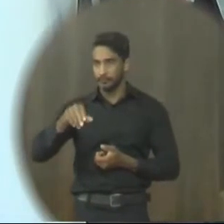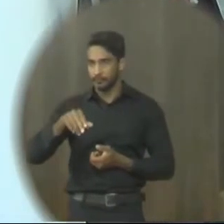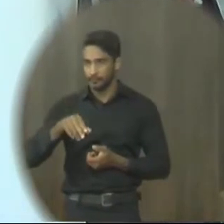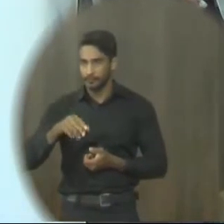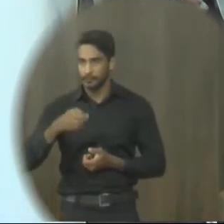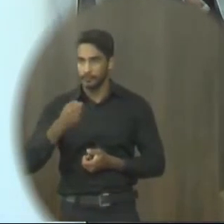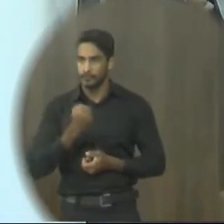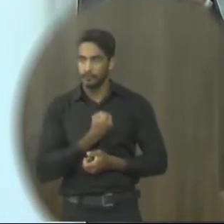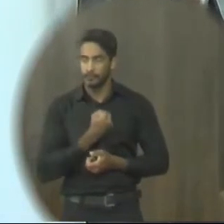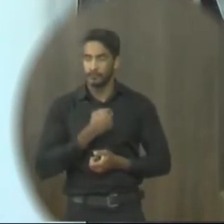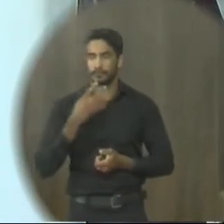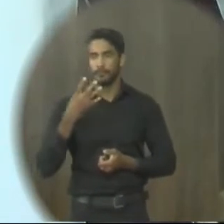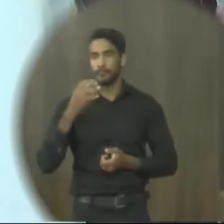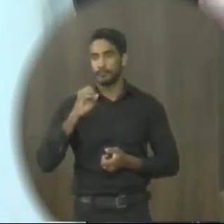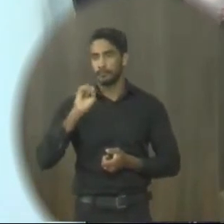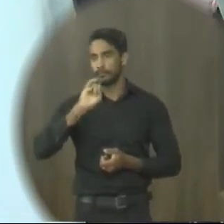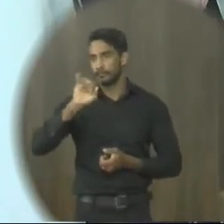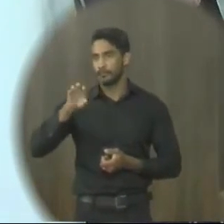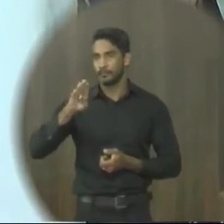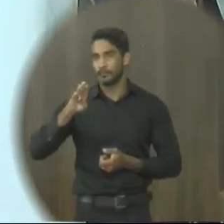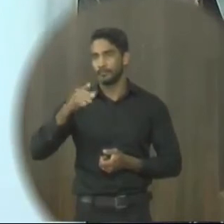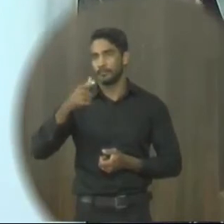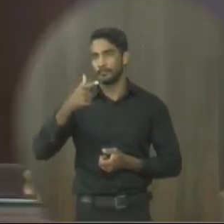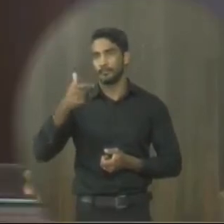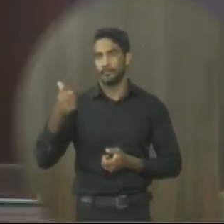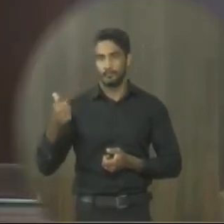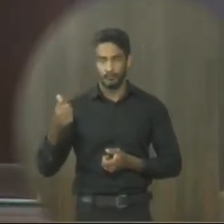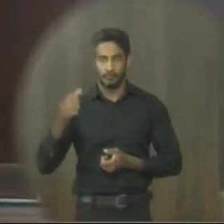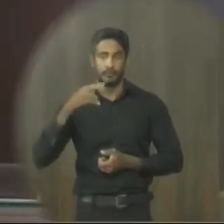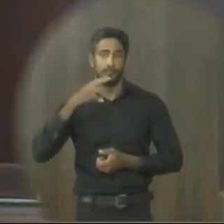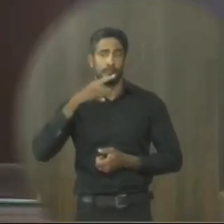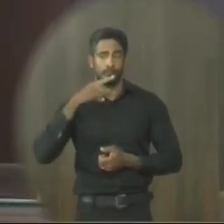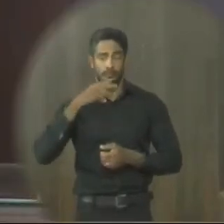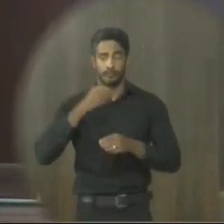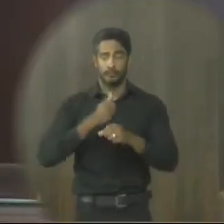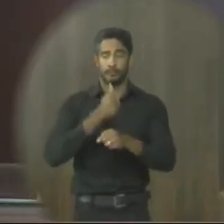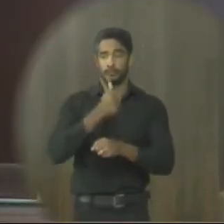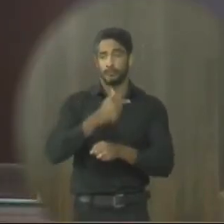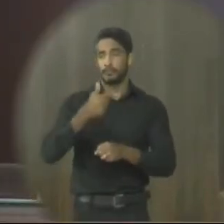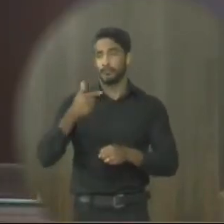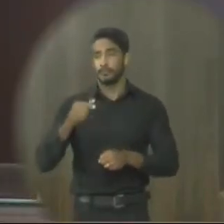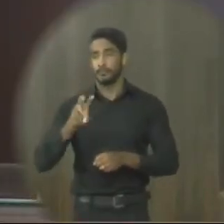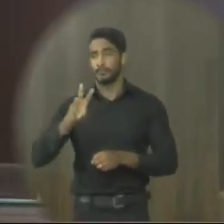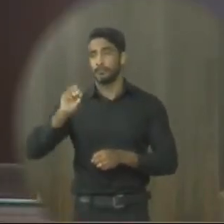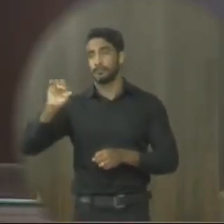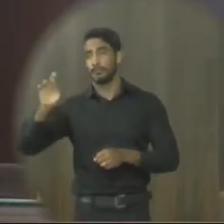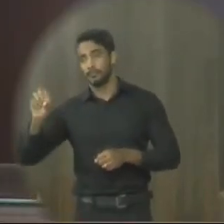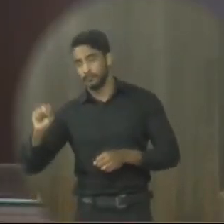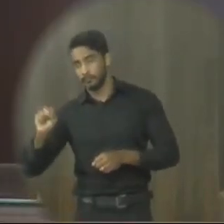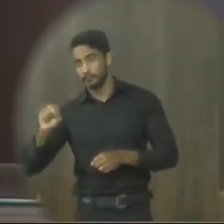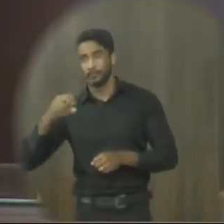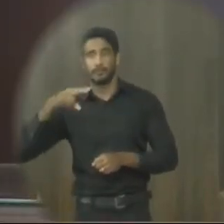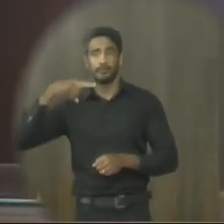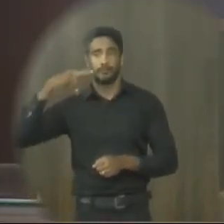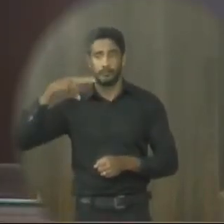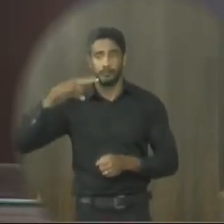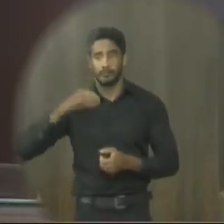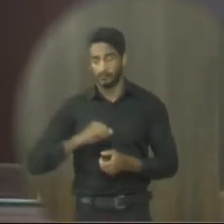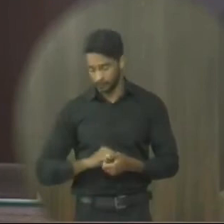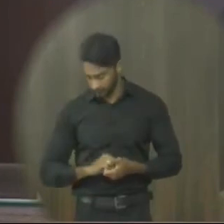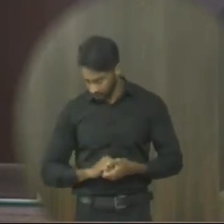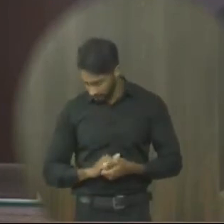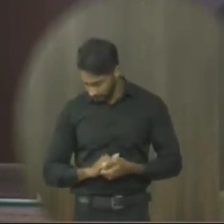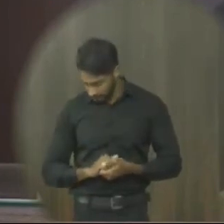número 40, Janaúba, 21 de março de 2022, atenciosamente, Luiz Carlos Lopes, vereador.